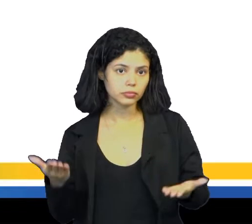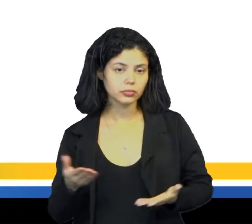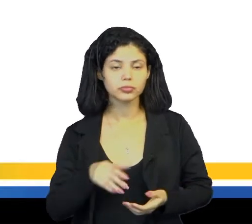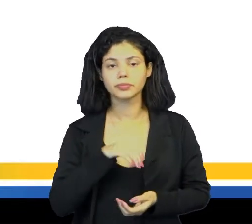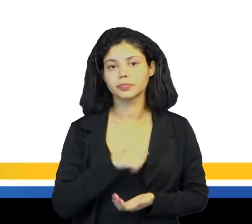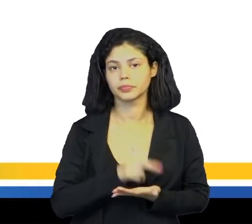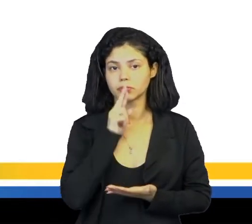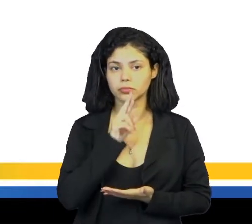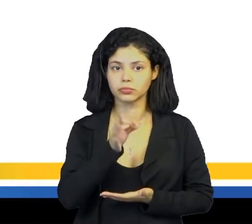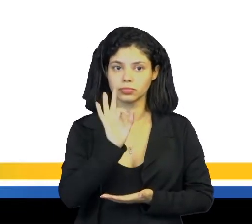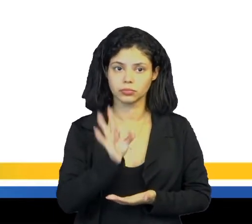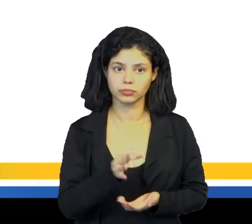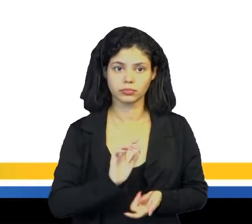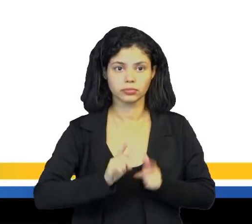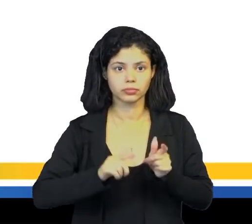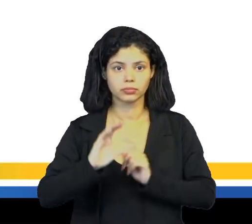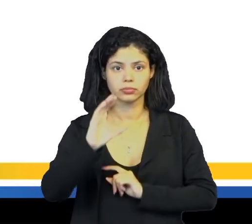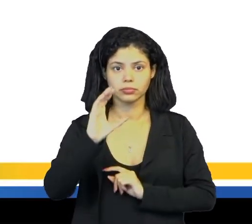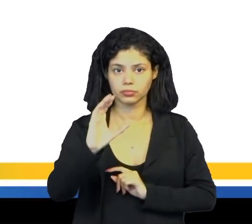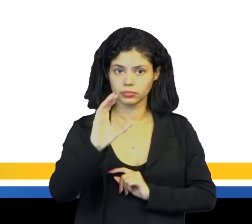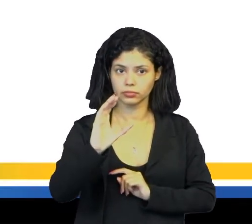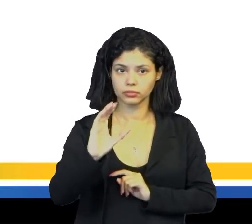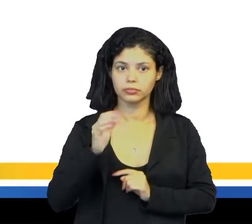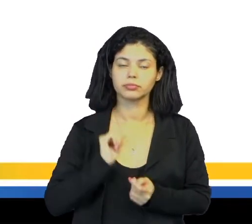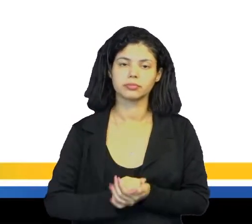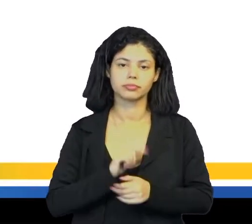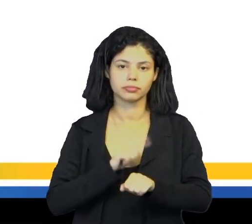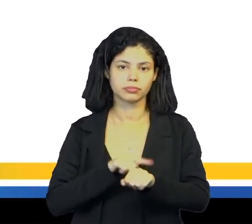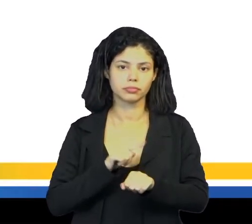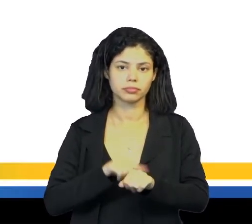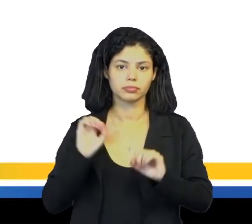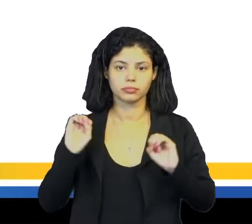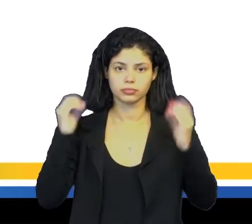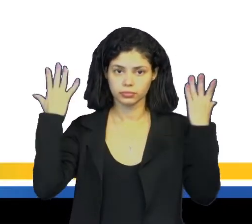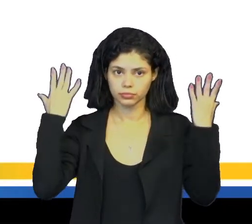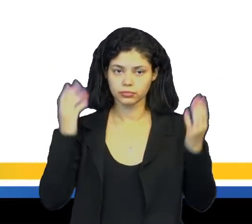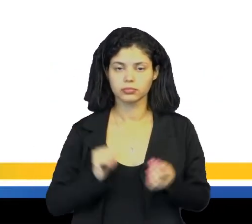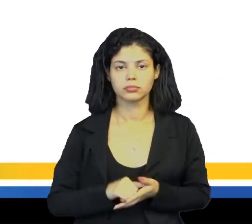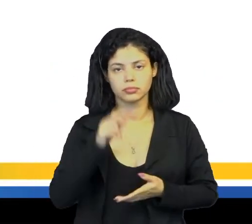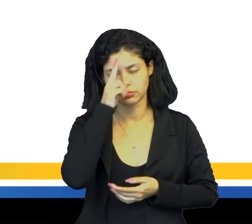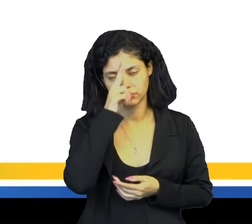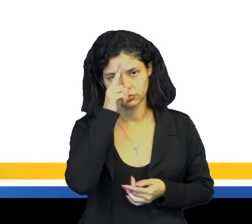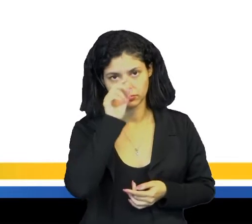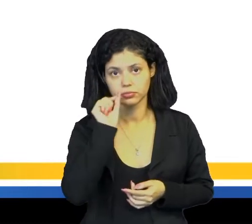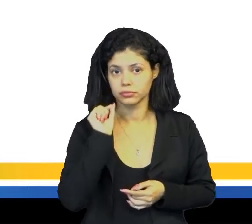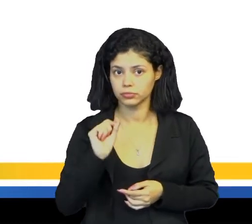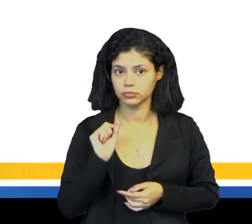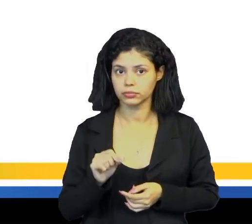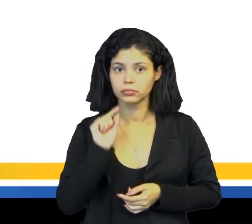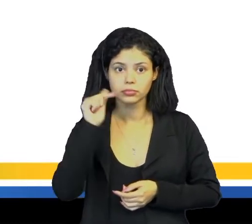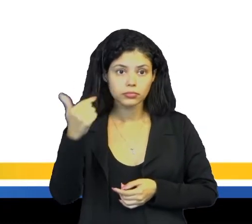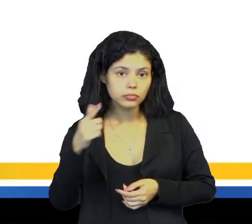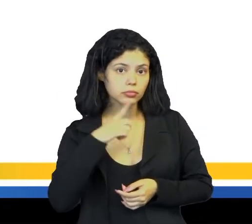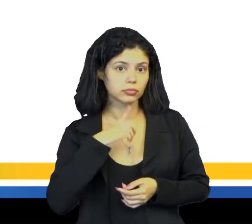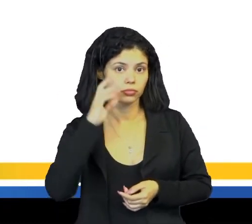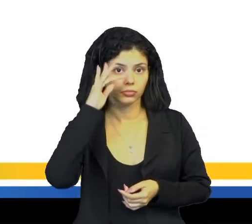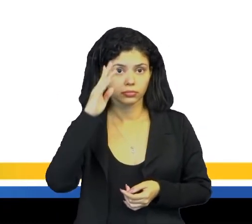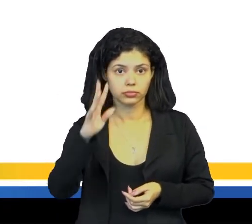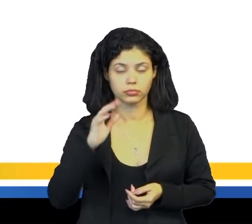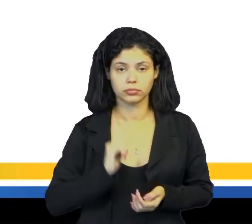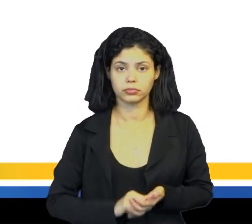meninos, a resposta certa é previsão do tempo. Lembrando uma coisa sobre essa questão. Ali tem